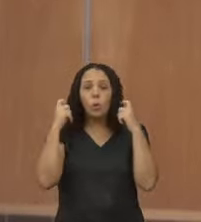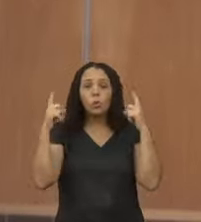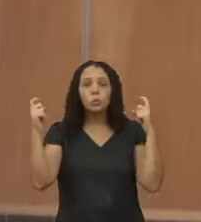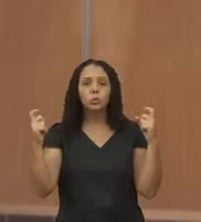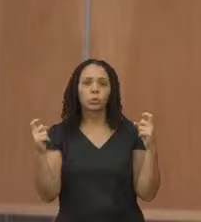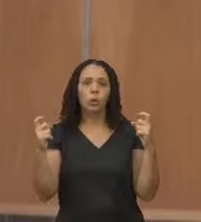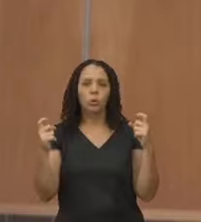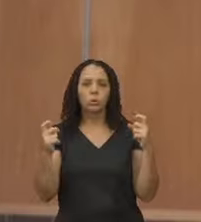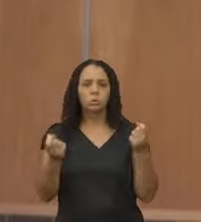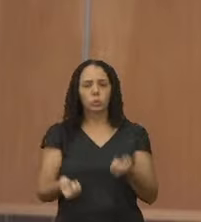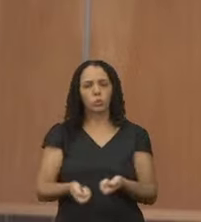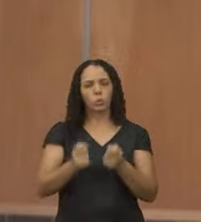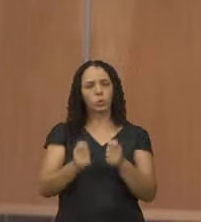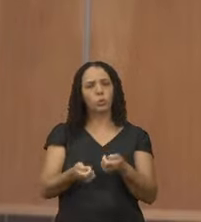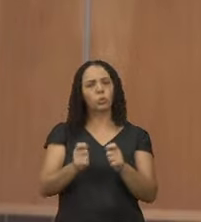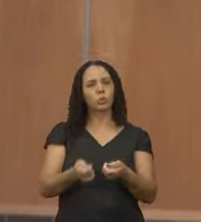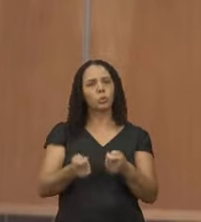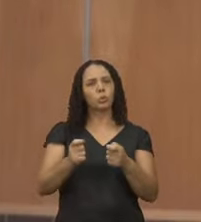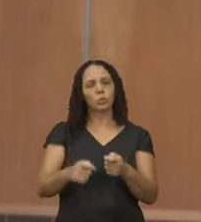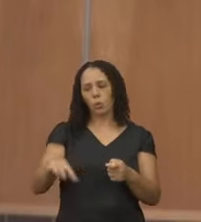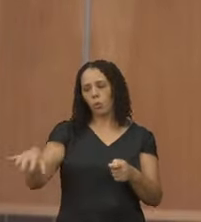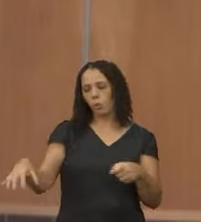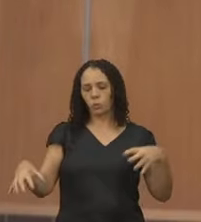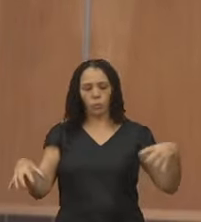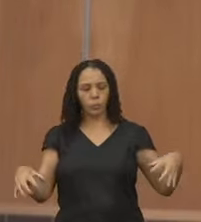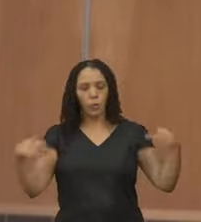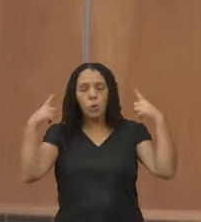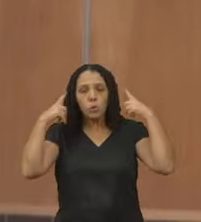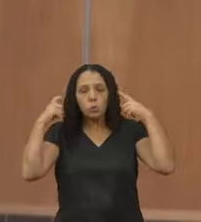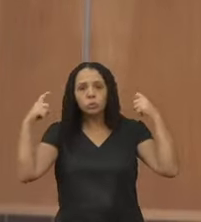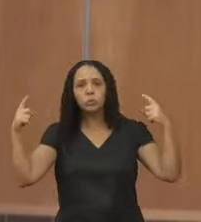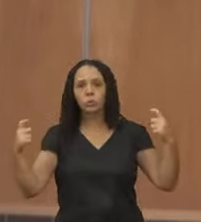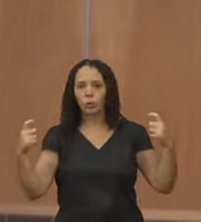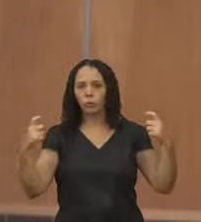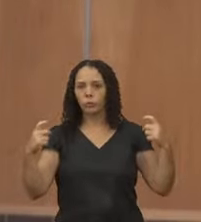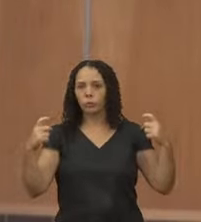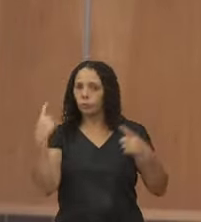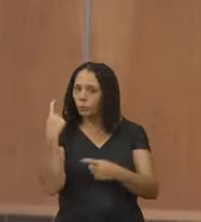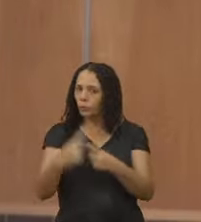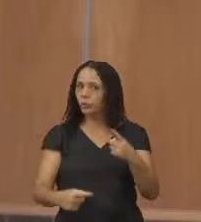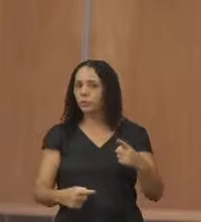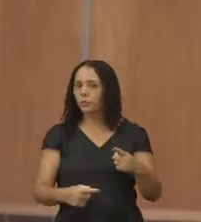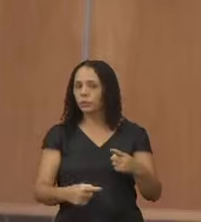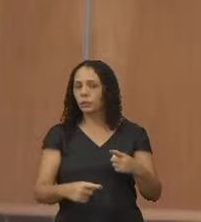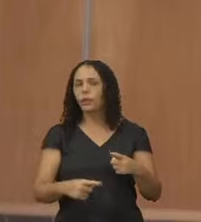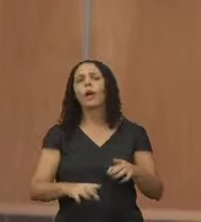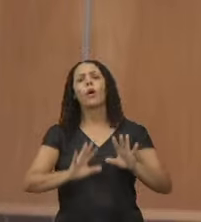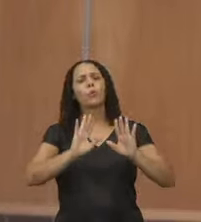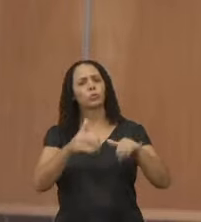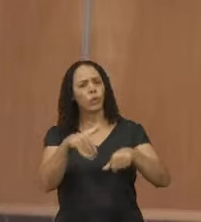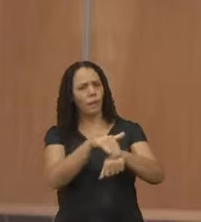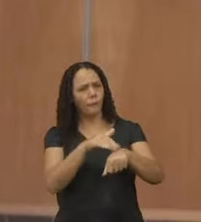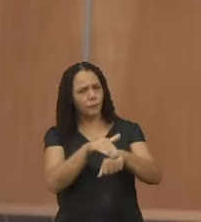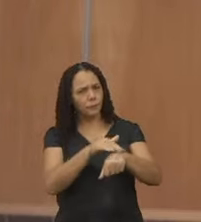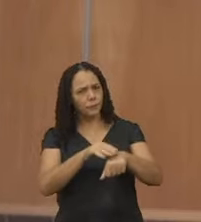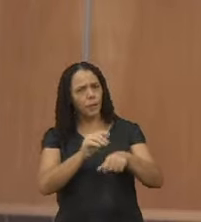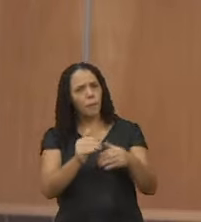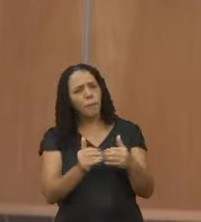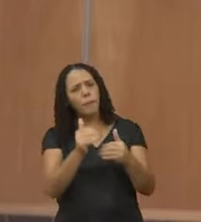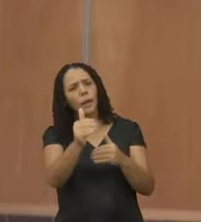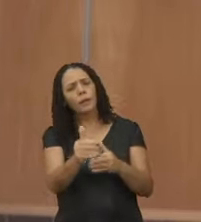charretes, né? Então, a gente já conversou com ele, né, a gente vai discutir isso mais para frente, ele concordou, né,